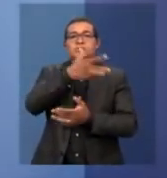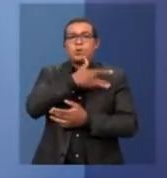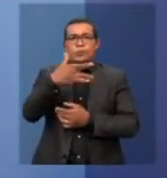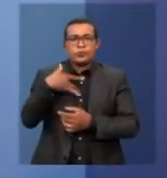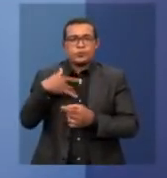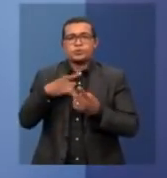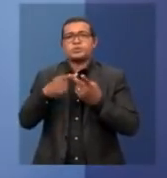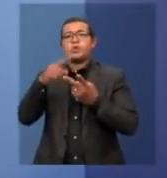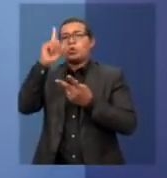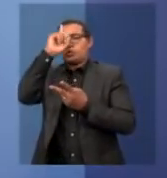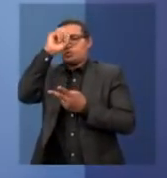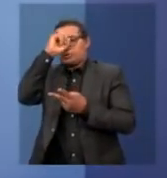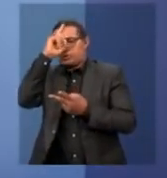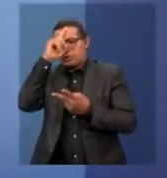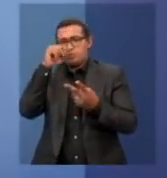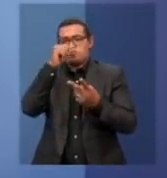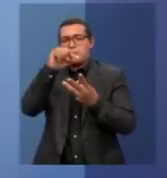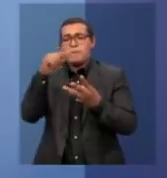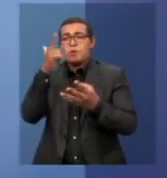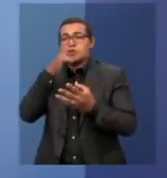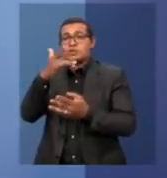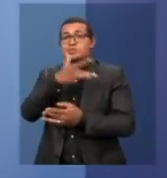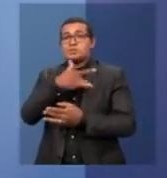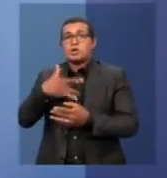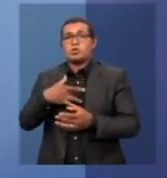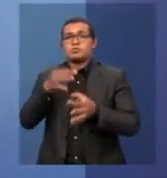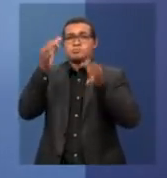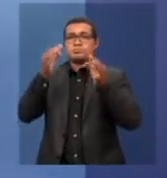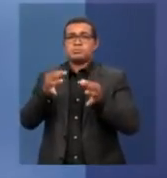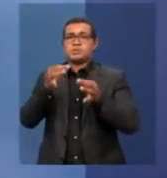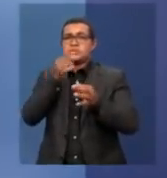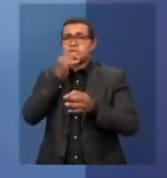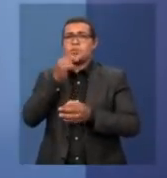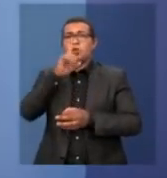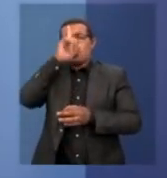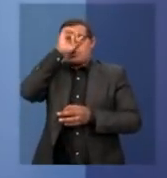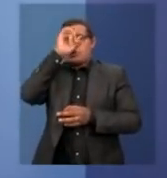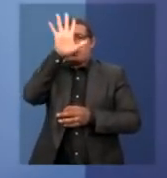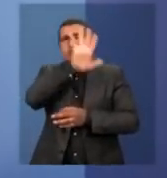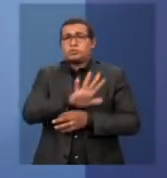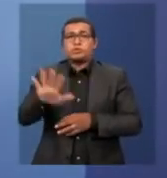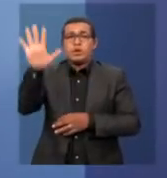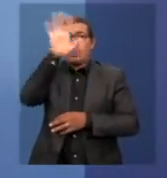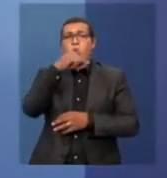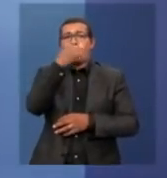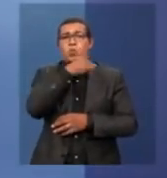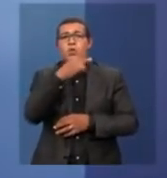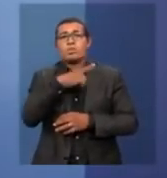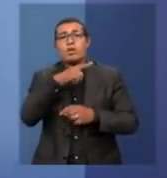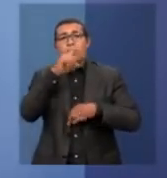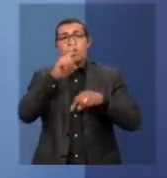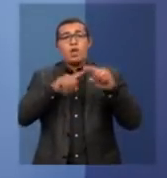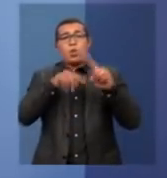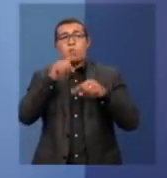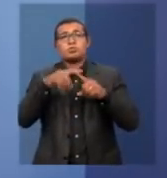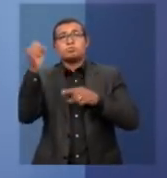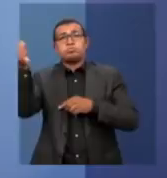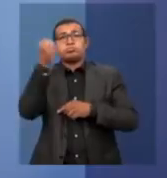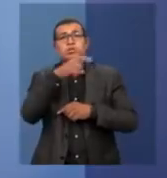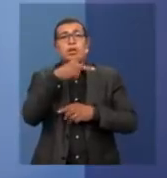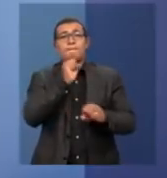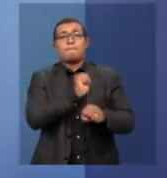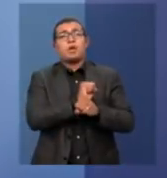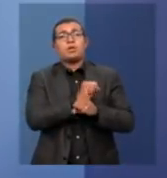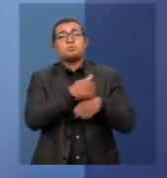saúde adequadamente só o que nós falamos aqui hospital geral de cabeça está lá trouxe o recurso estava parado e precisa de